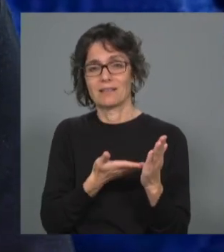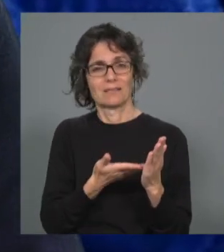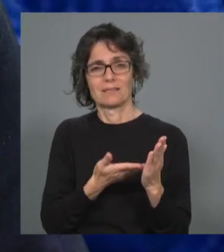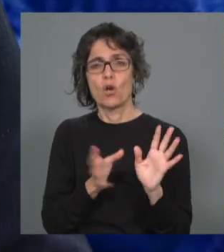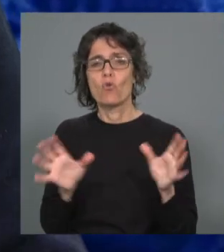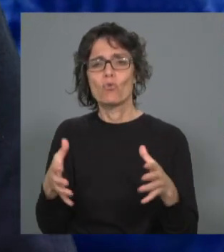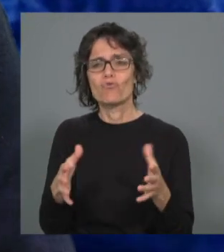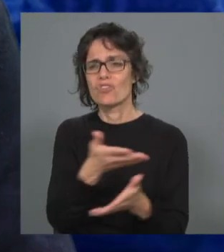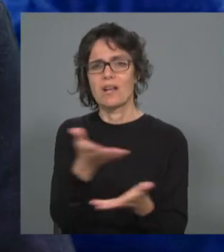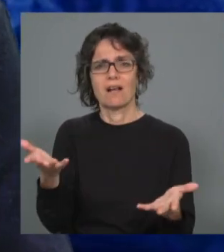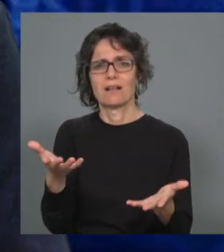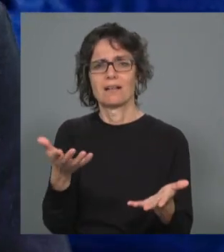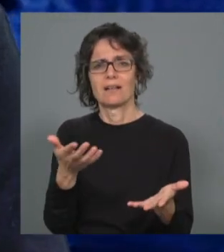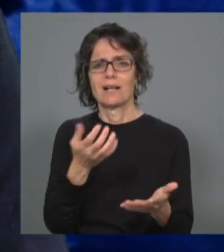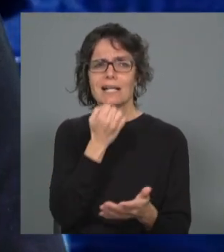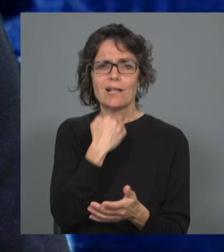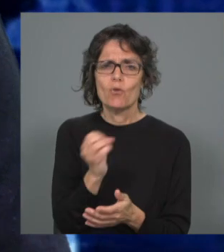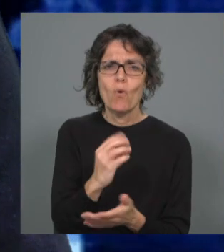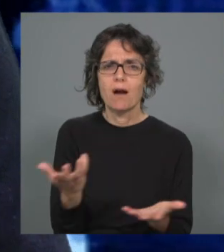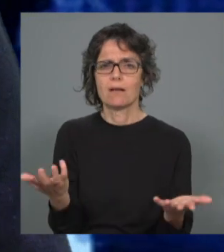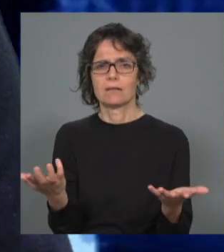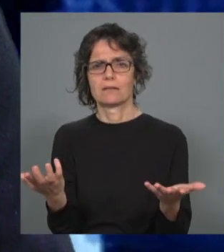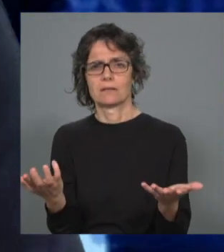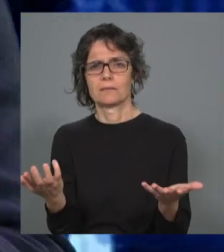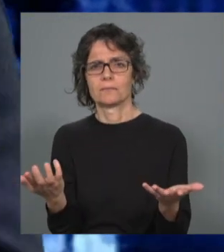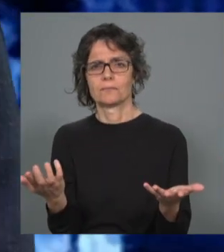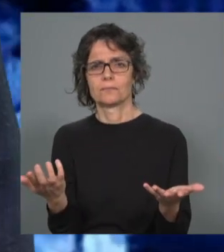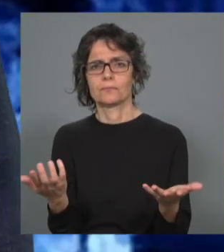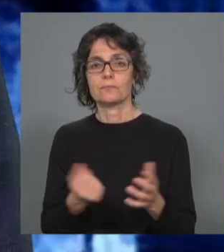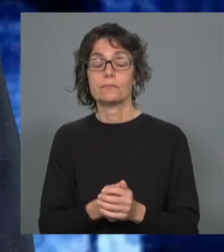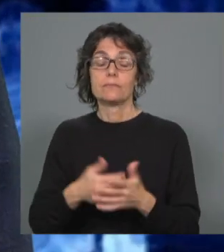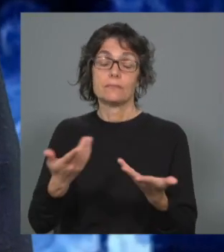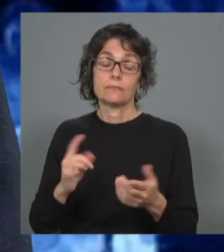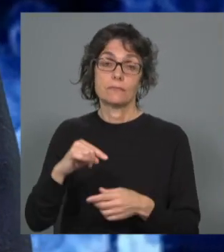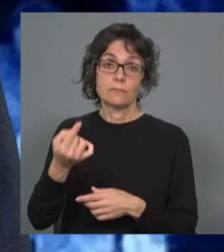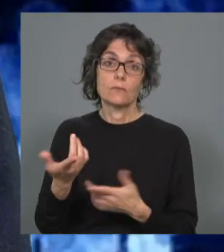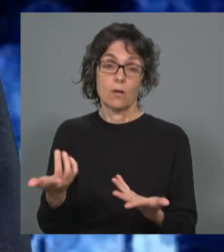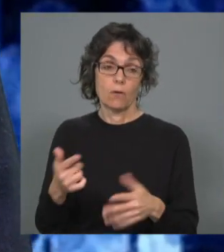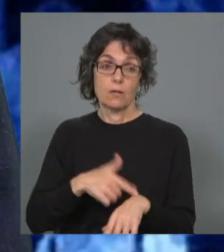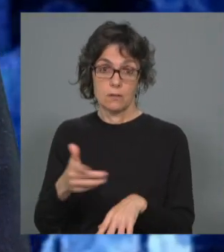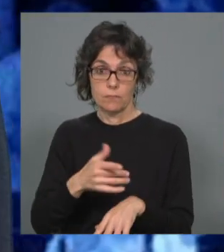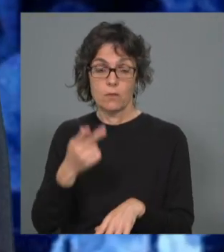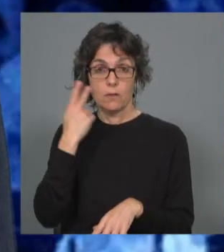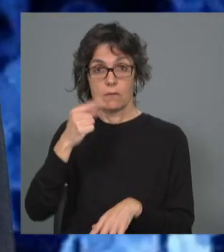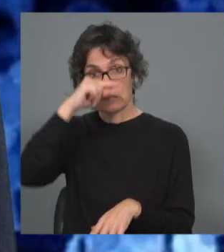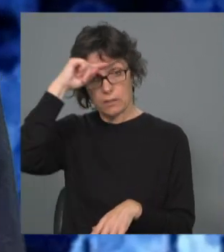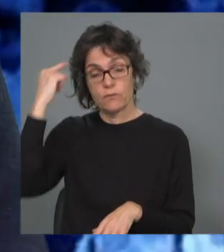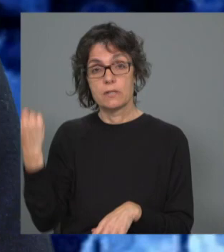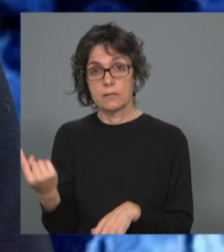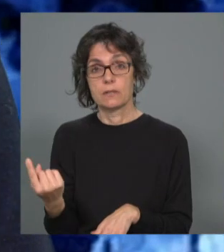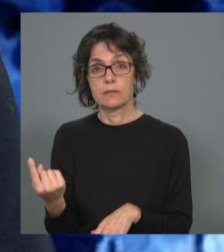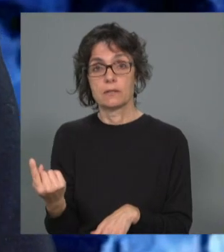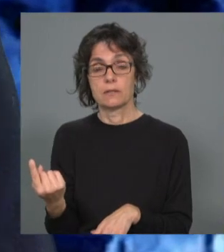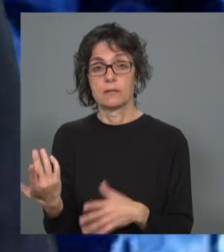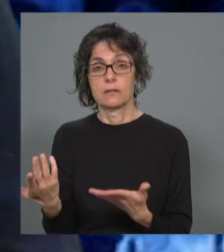insatisfação com as condições de trabalho. Com a carestia de vida que estamos agora a notar e a